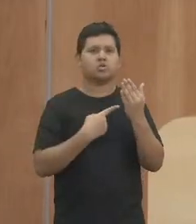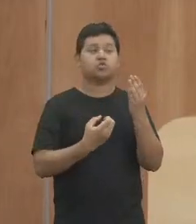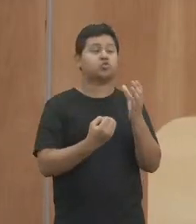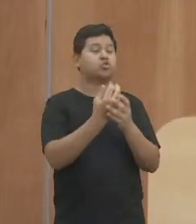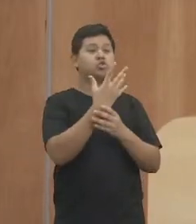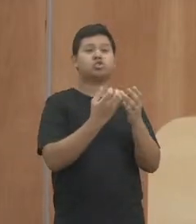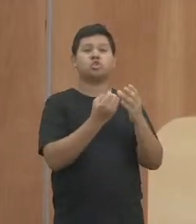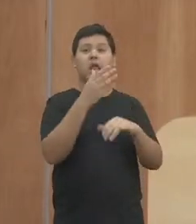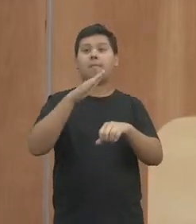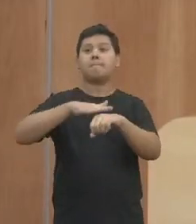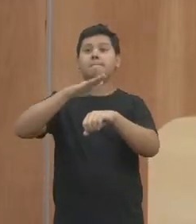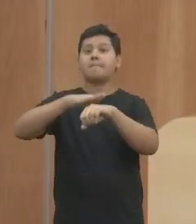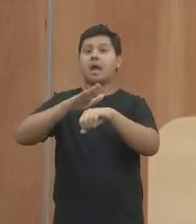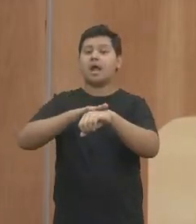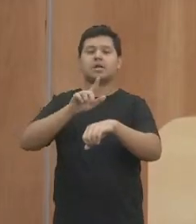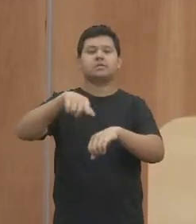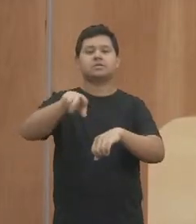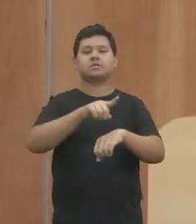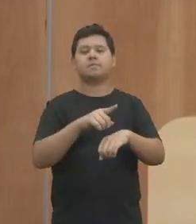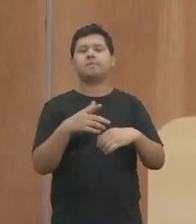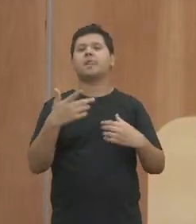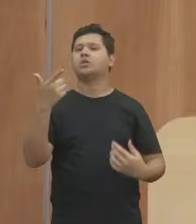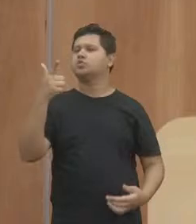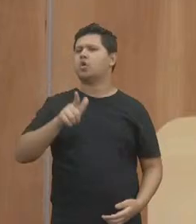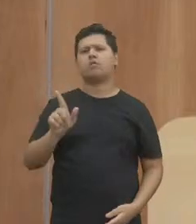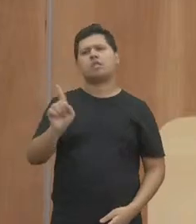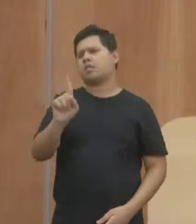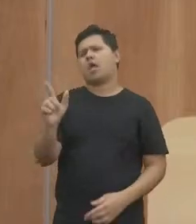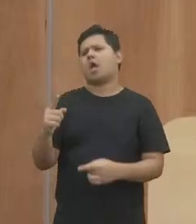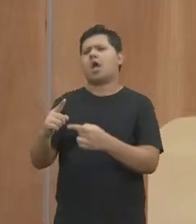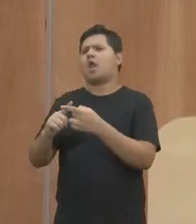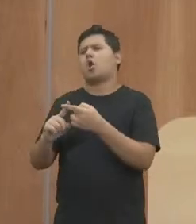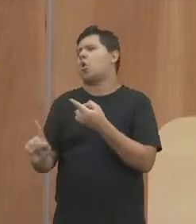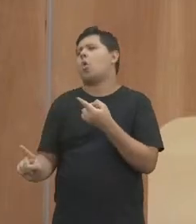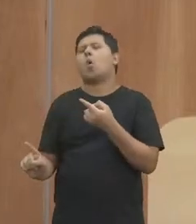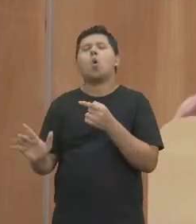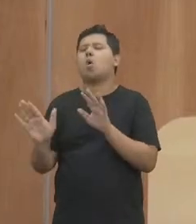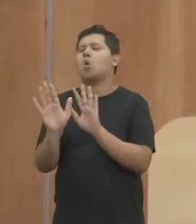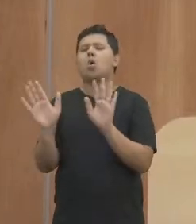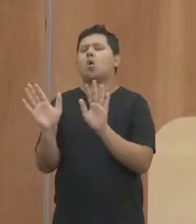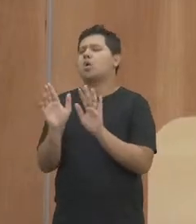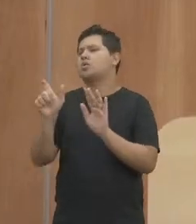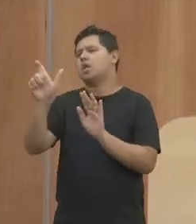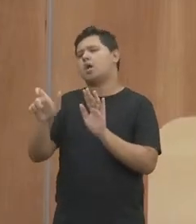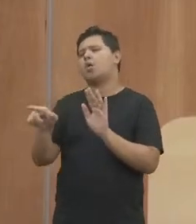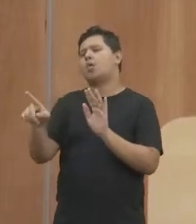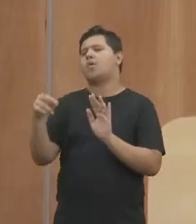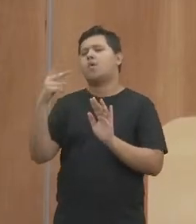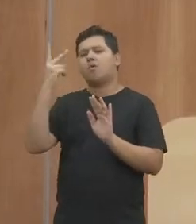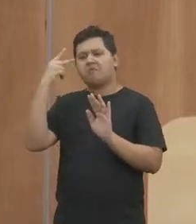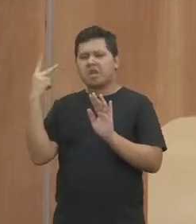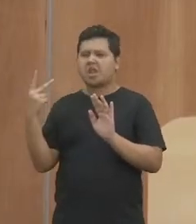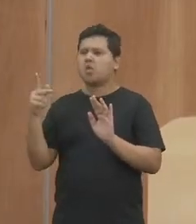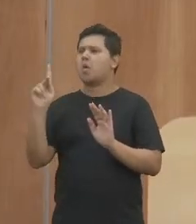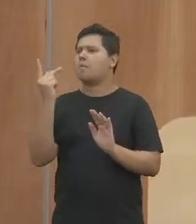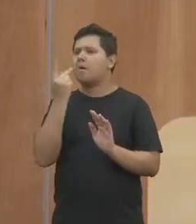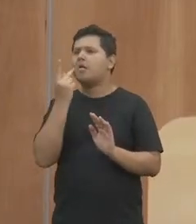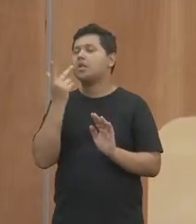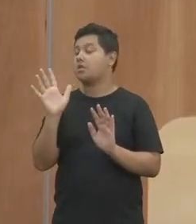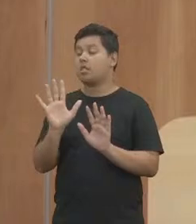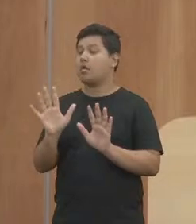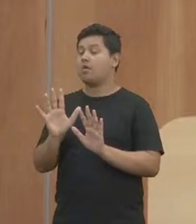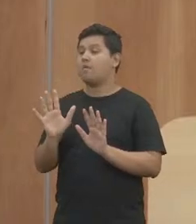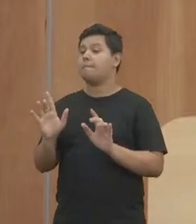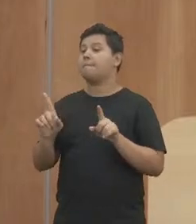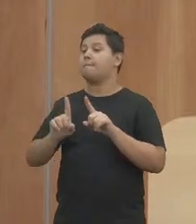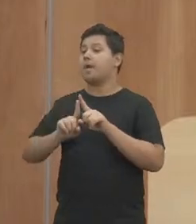para o Jacareí. Não é um disparate, mais uma vez, não tenho nada contra o vereador Paulinho, acho que o vereador Paulinho faz um trabalho muito importante, já foi presidente dessa casa, mas é muito